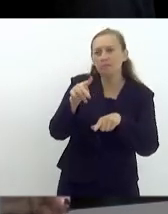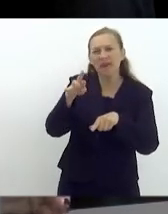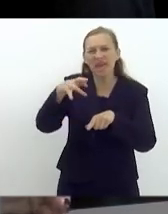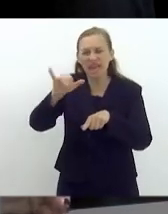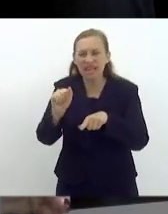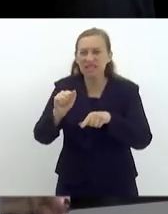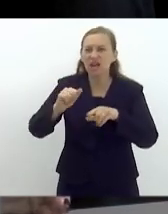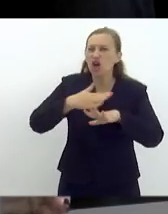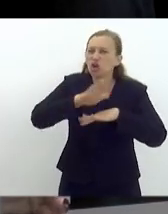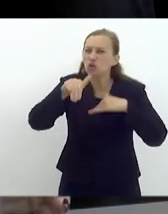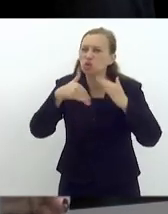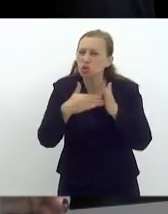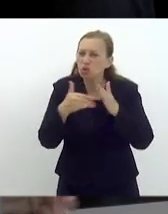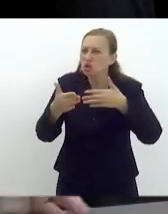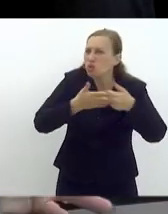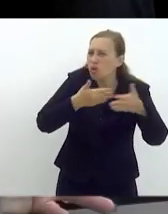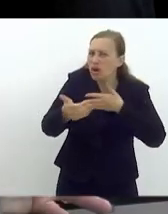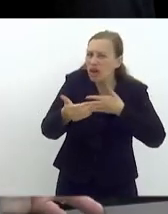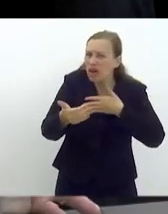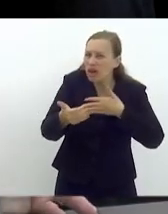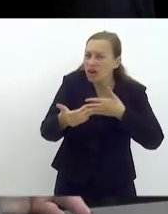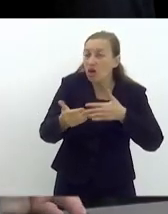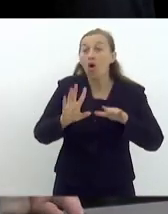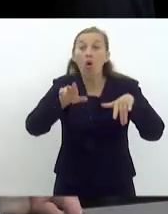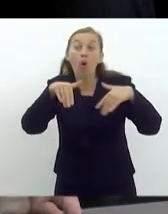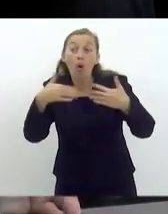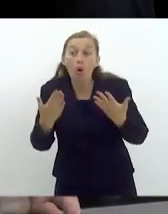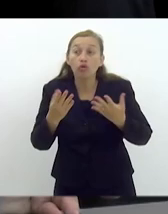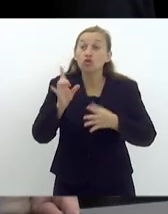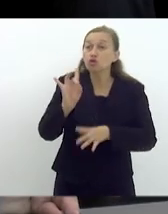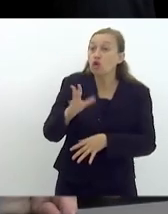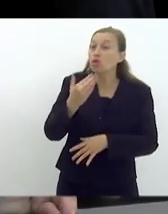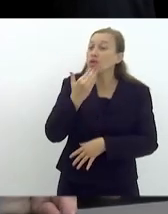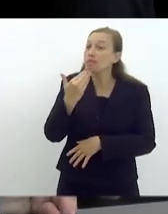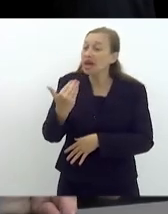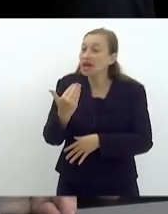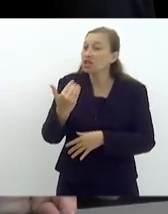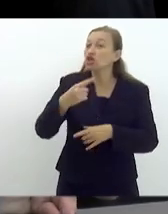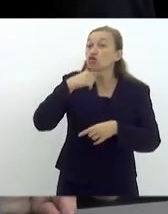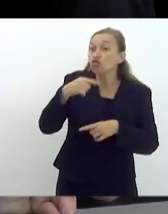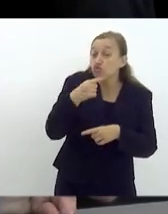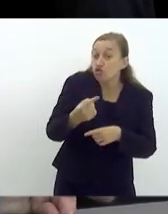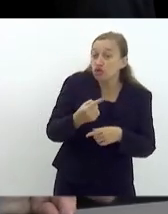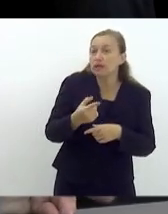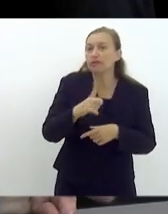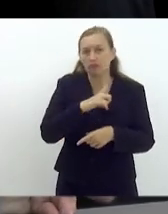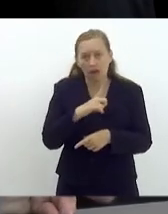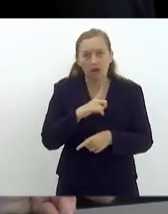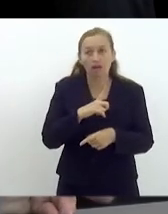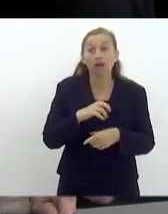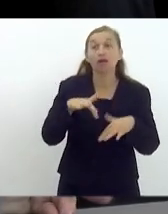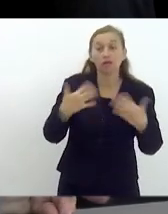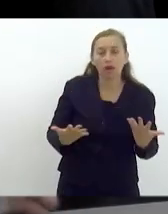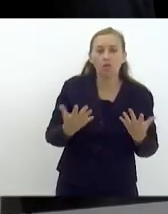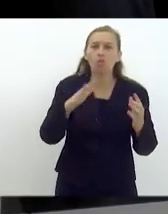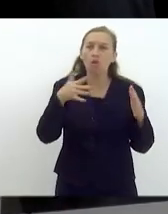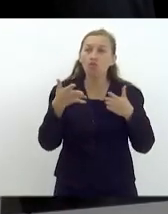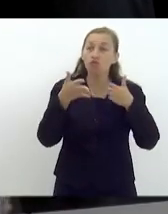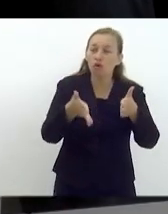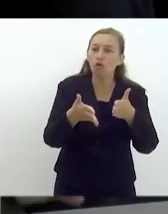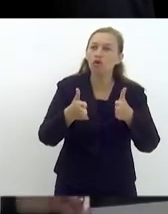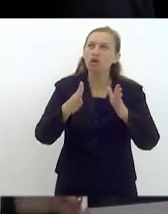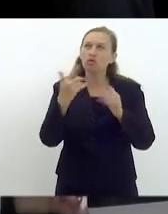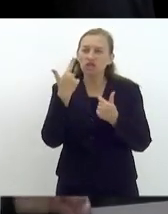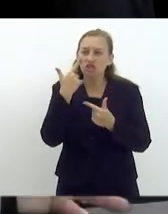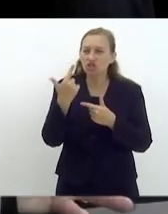toda e qualquer ou só aquelas em que suicitasse dúvida contra vésia né então isso é um grande ponto quando a